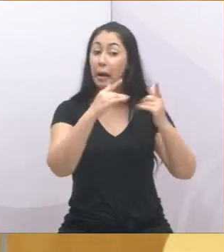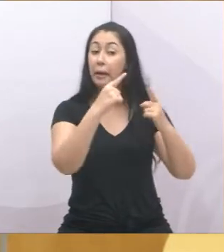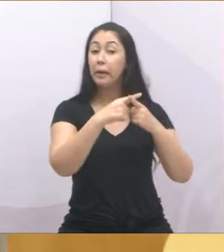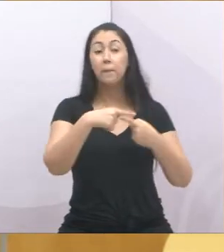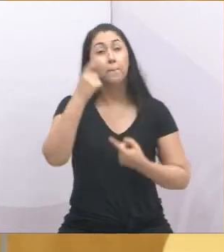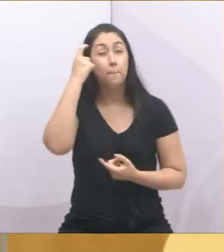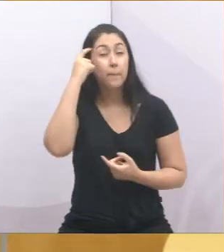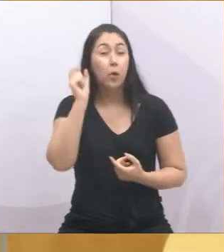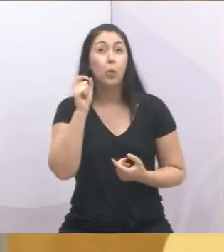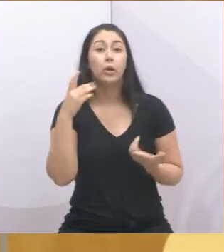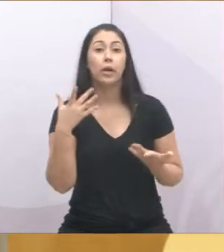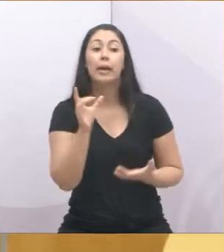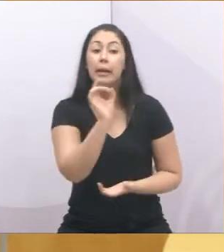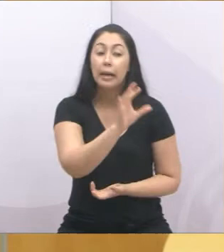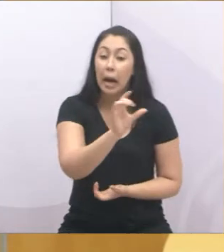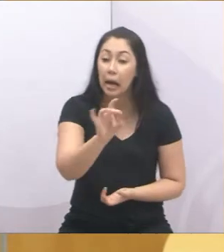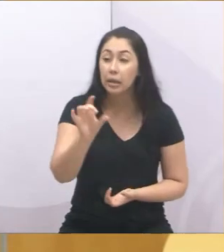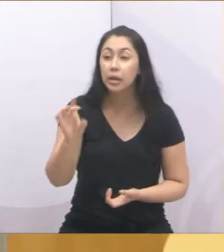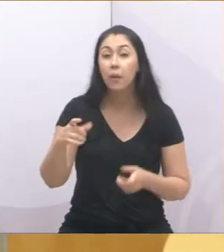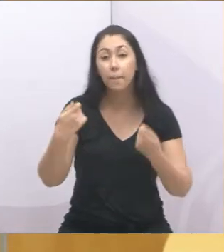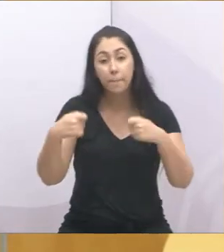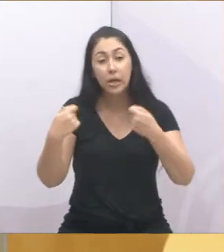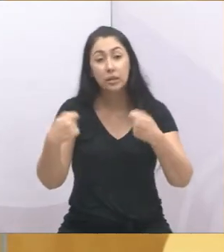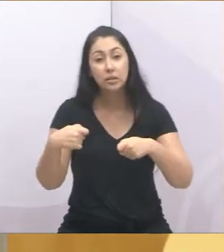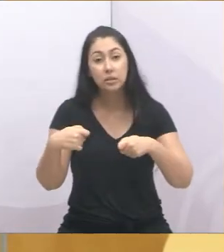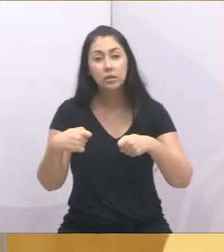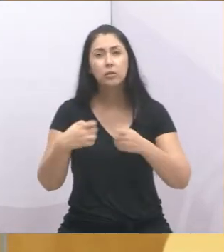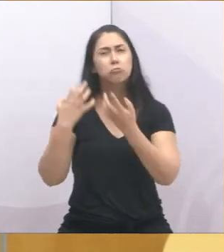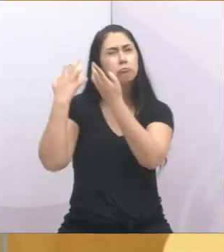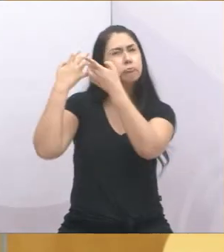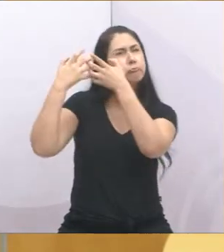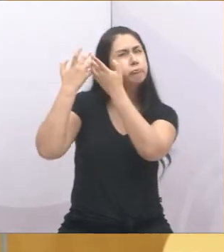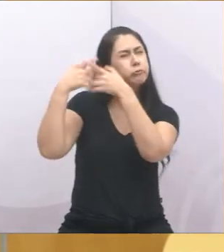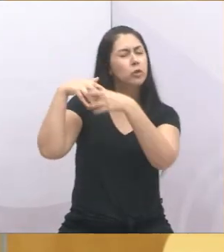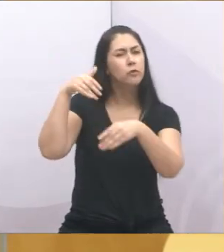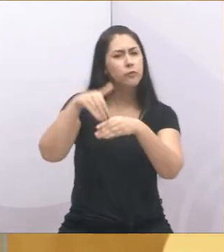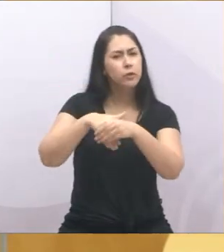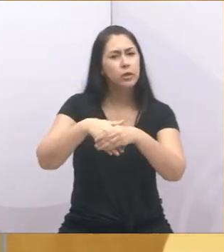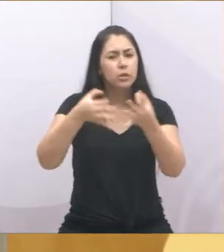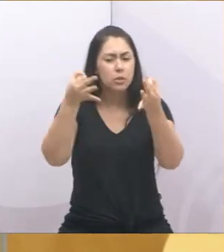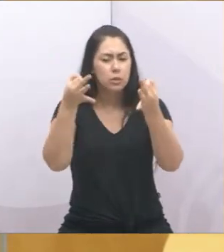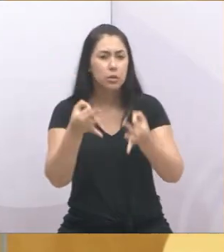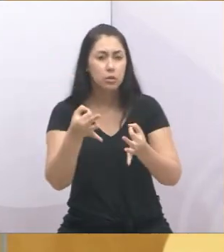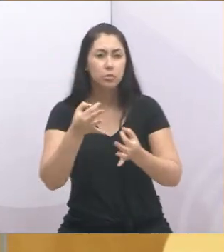é preciso que cada um cristão faça a sua reflexão e vote consciente.